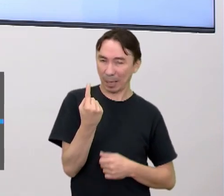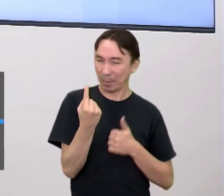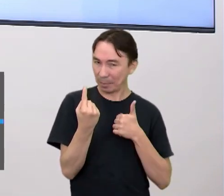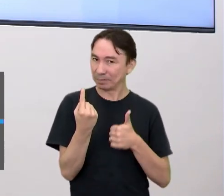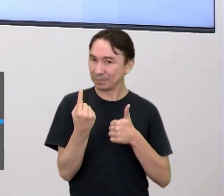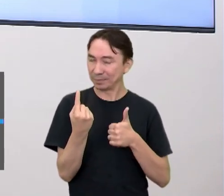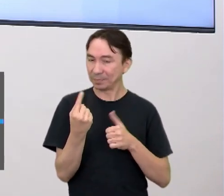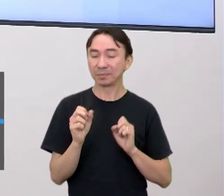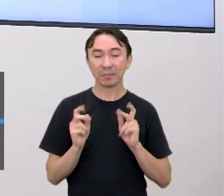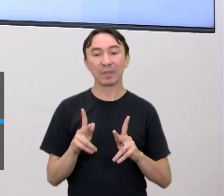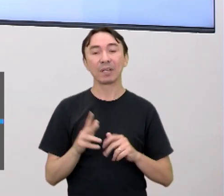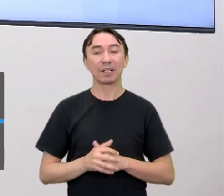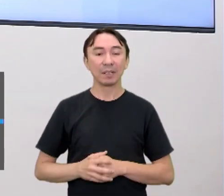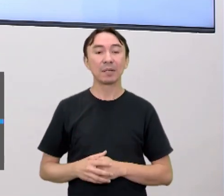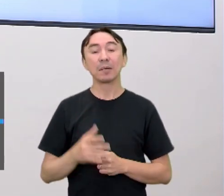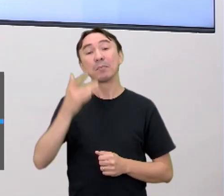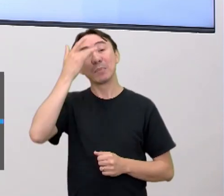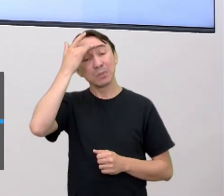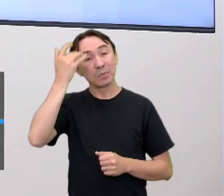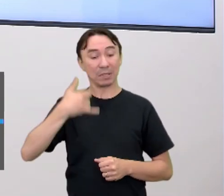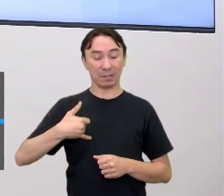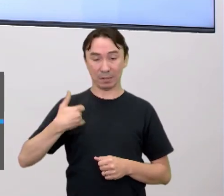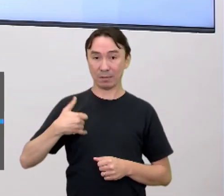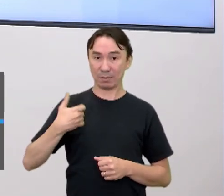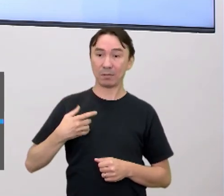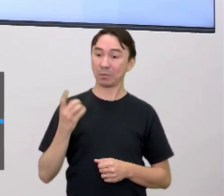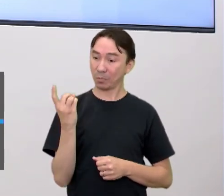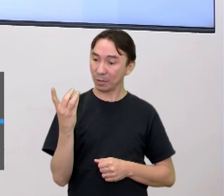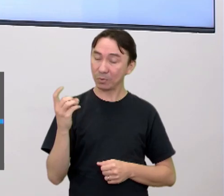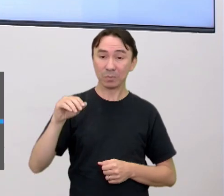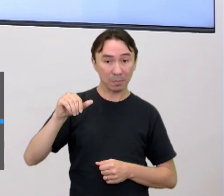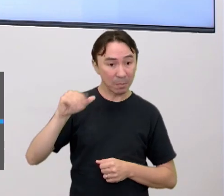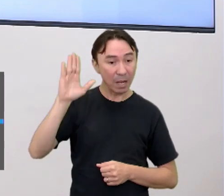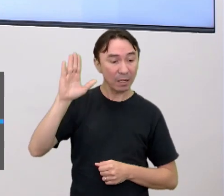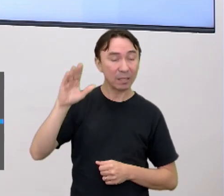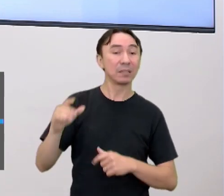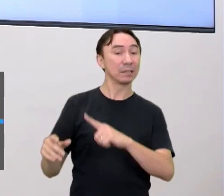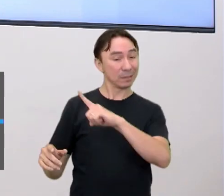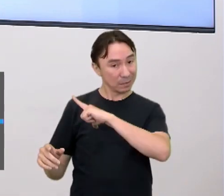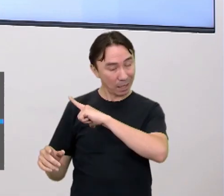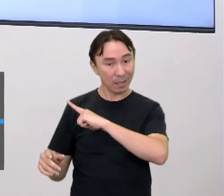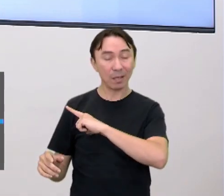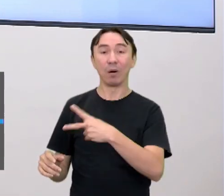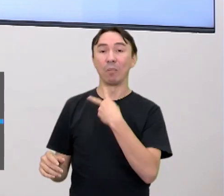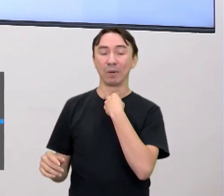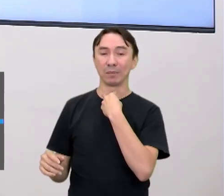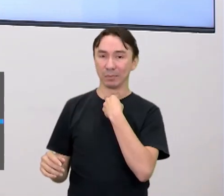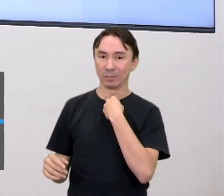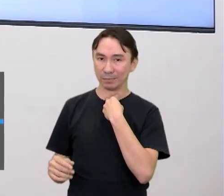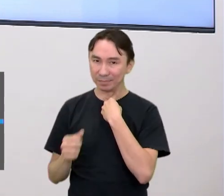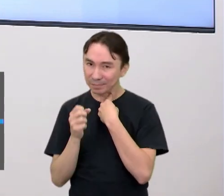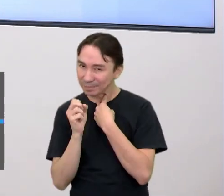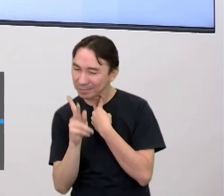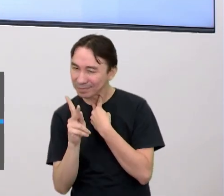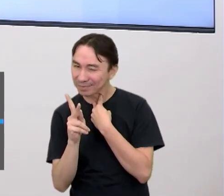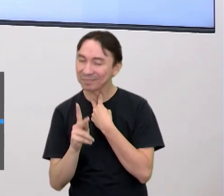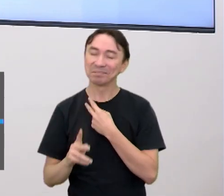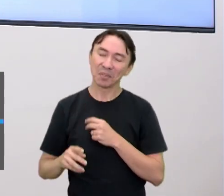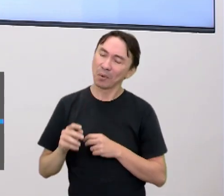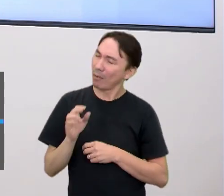Ou seja, todas as pessoas acima de 14 anos têm ocupação. Legal, ótimo, maravilhoso. Então, esse seria o